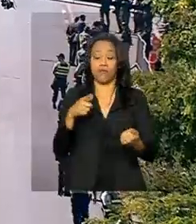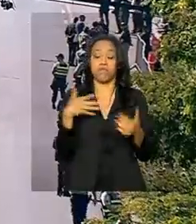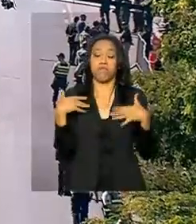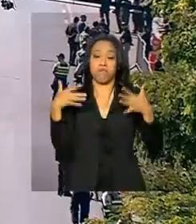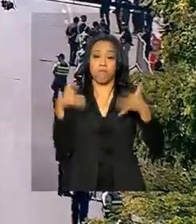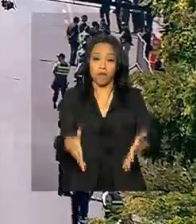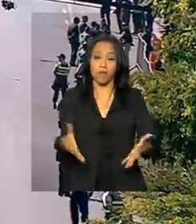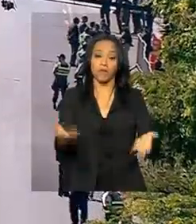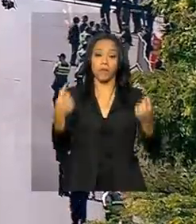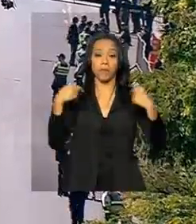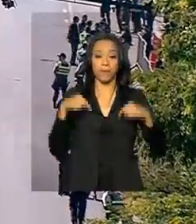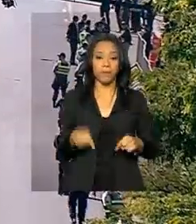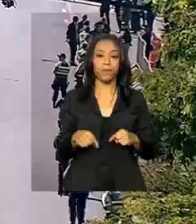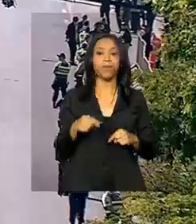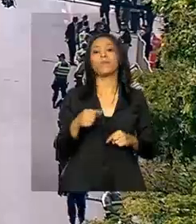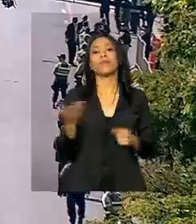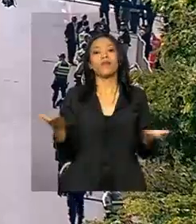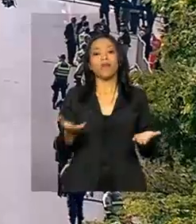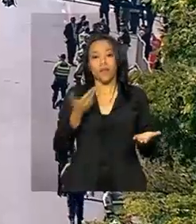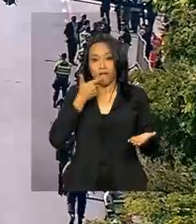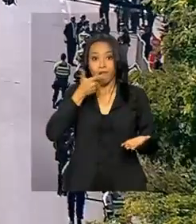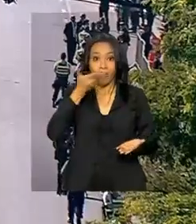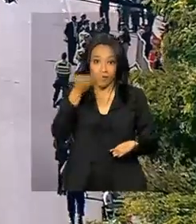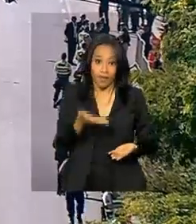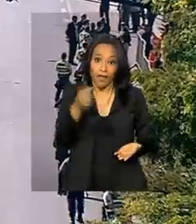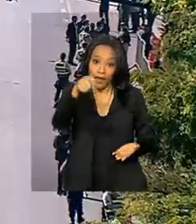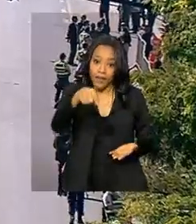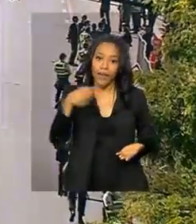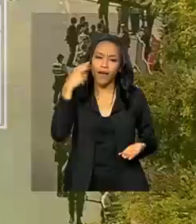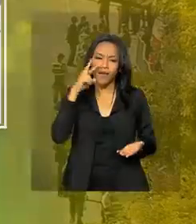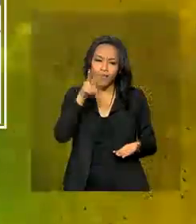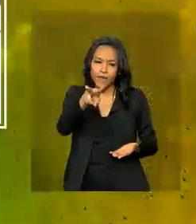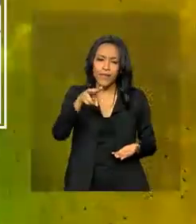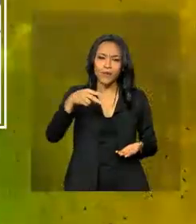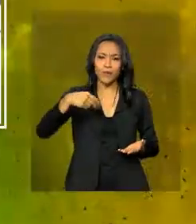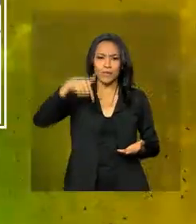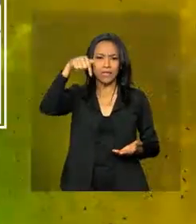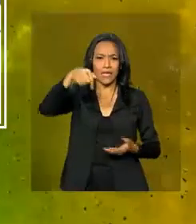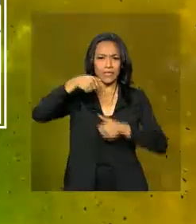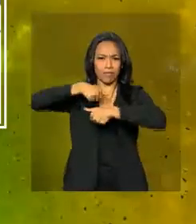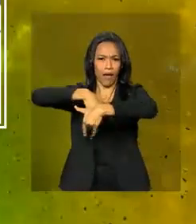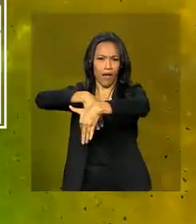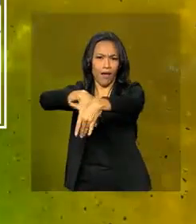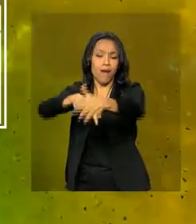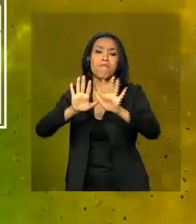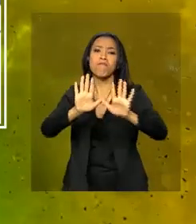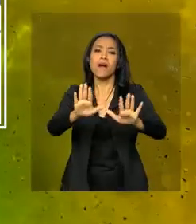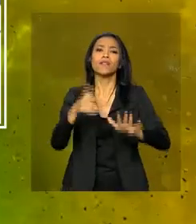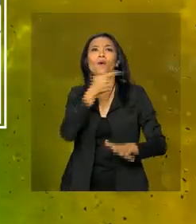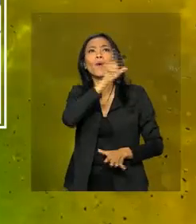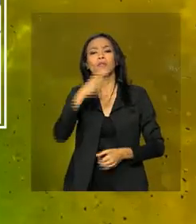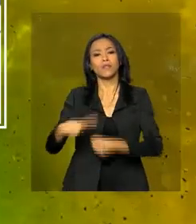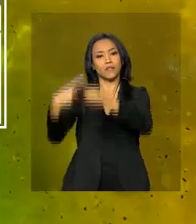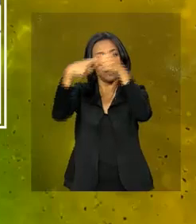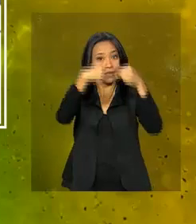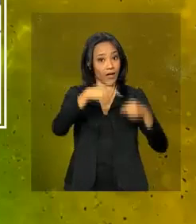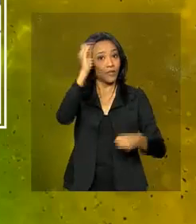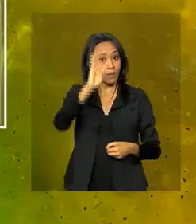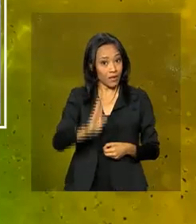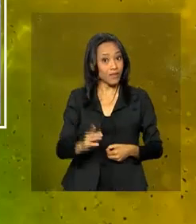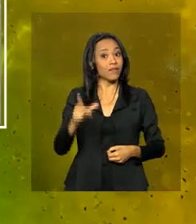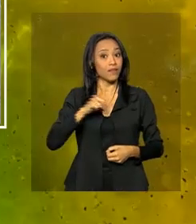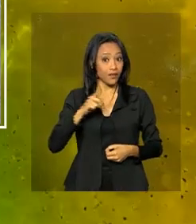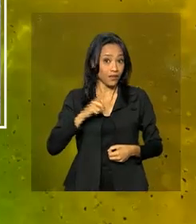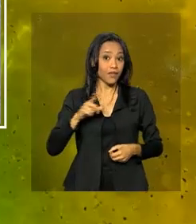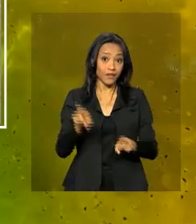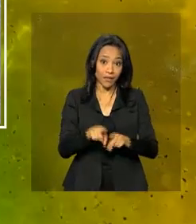essas são imagens do desfile de 7 de setembro aqui de Brasília. Mas em várias cidades do país também acontecem. Nós estamos colocando aqui na